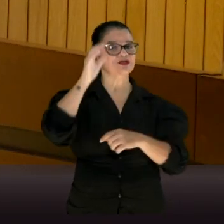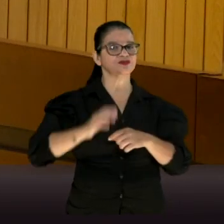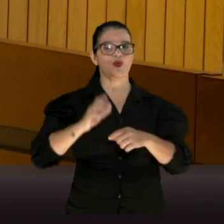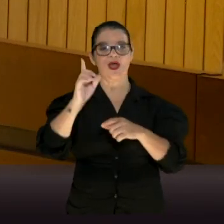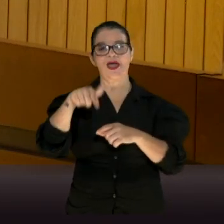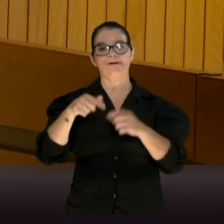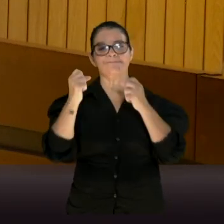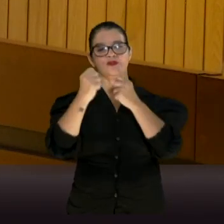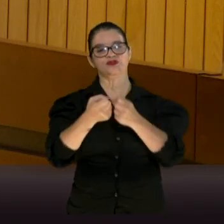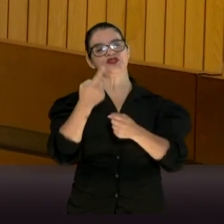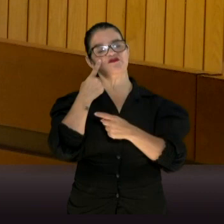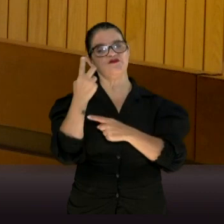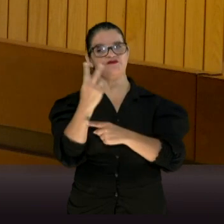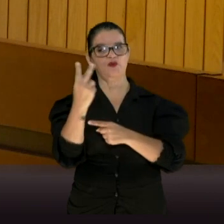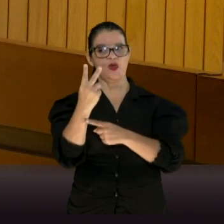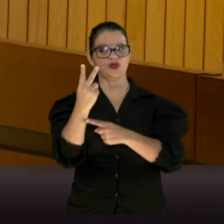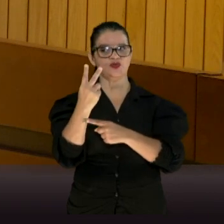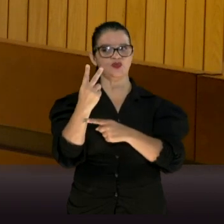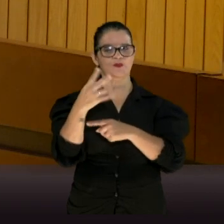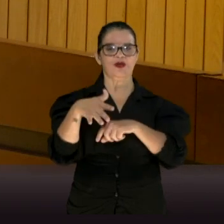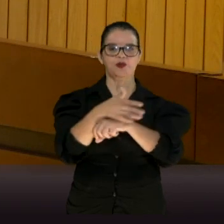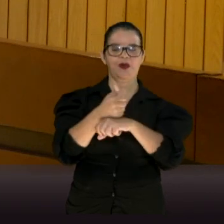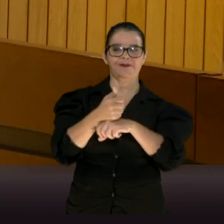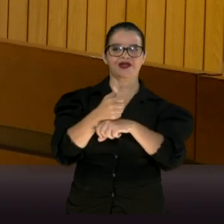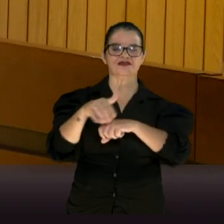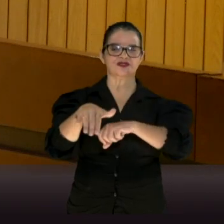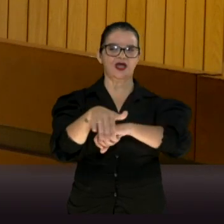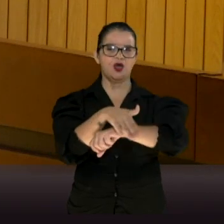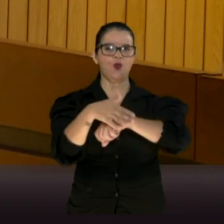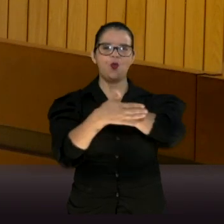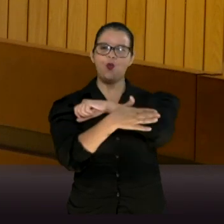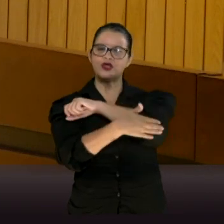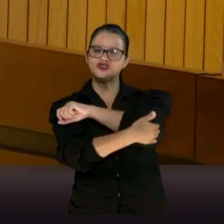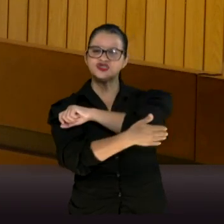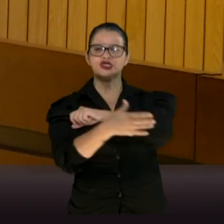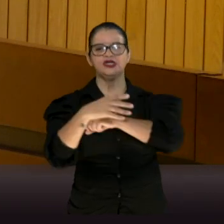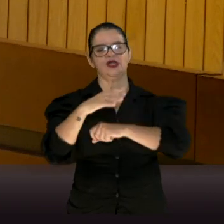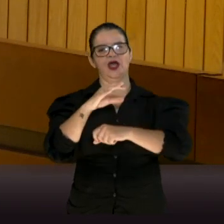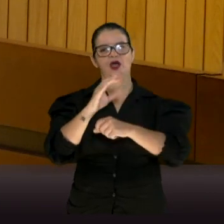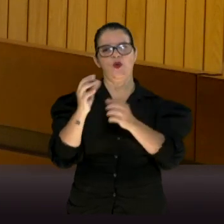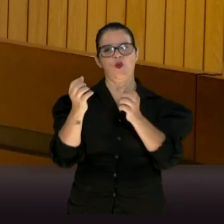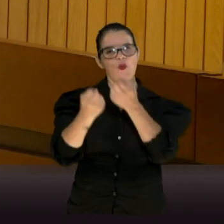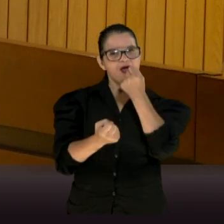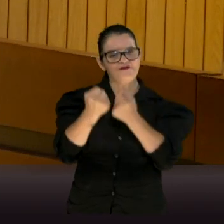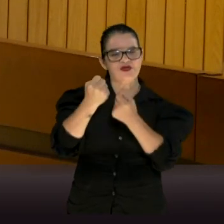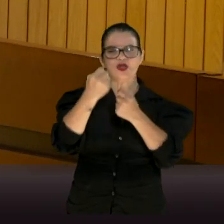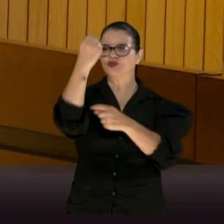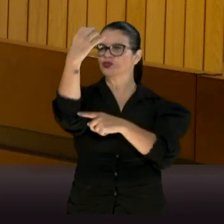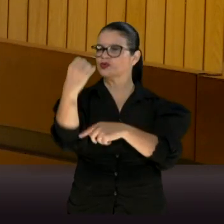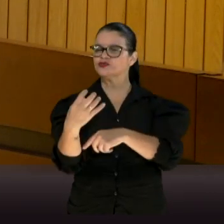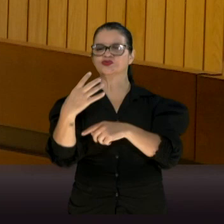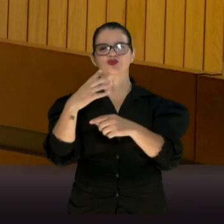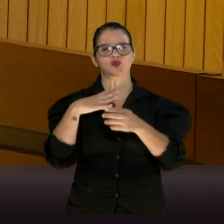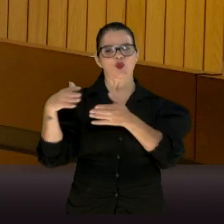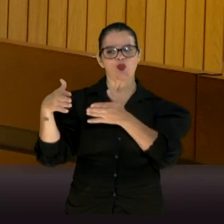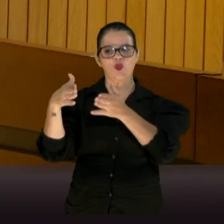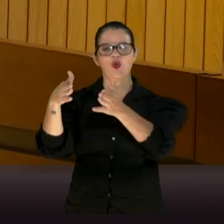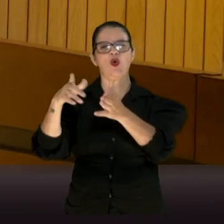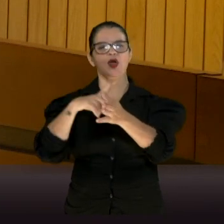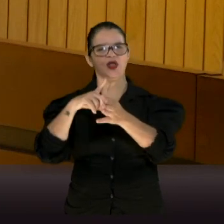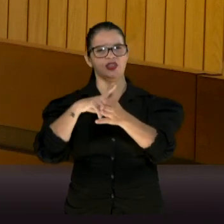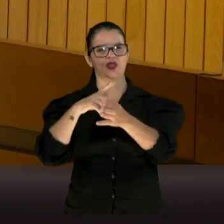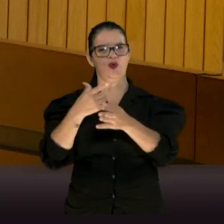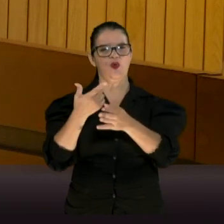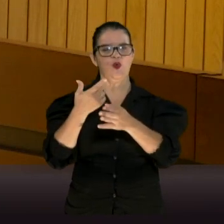possível ver uma dupla numa praça, numa esquina, uma viatura num semáforo, no corredor,